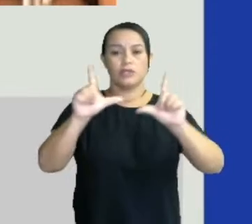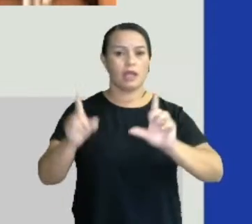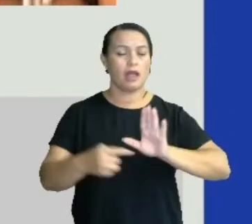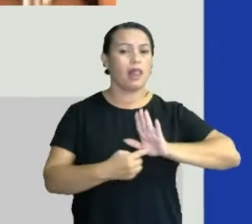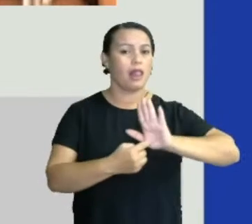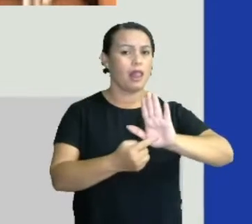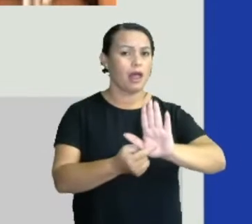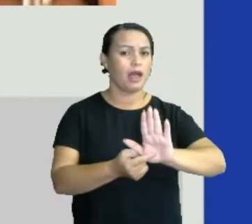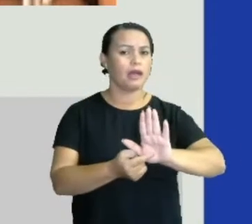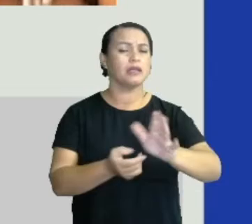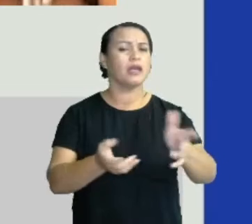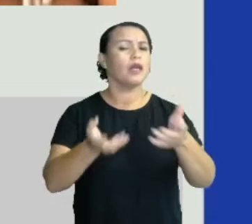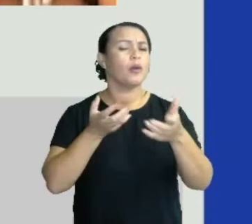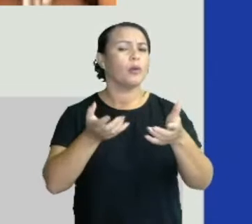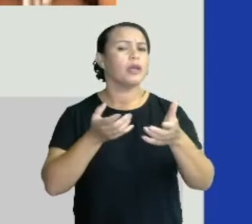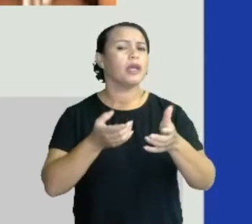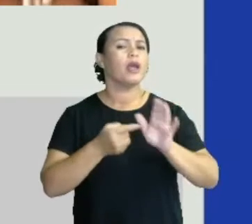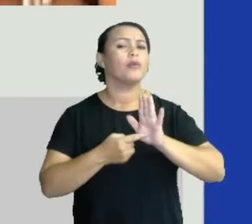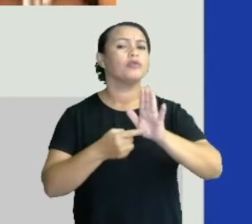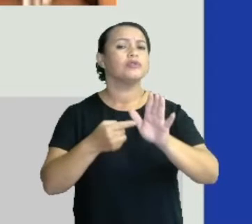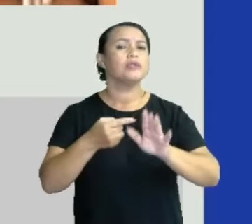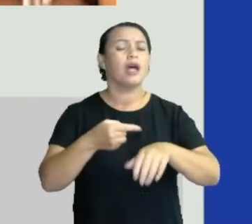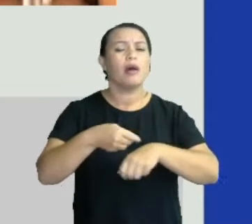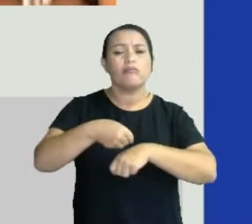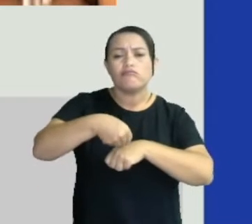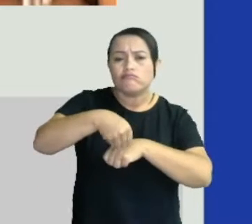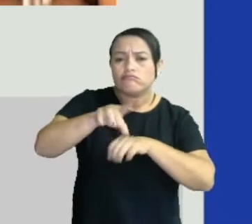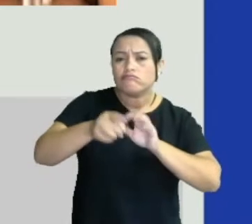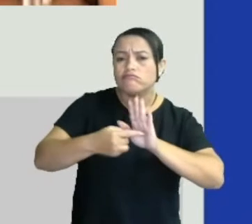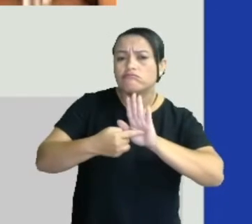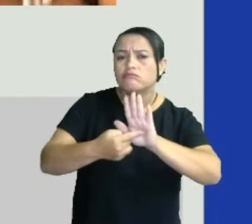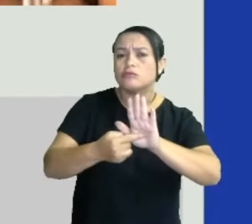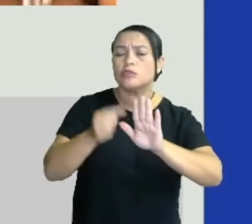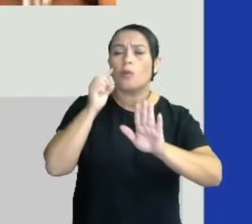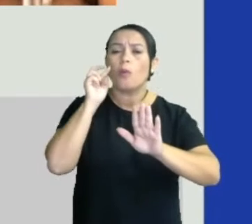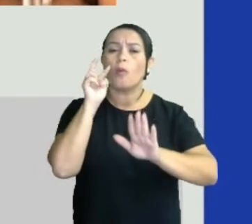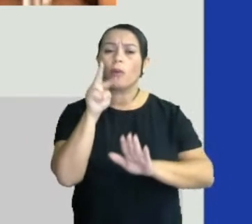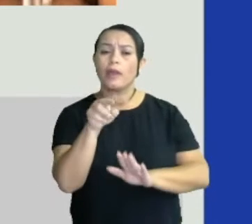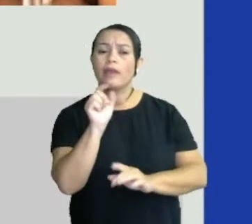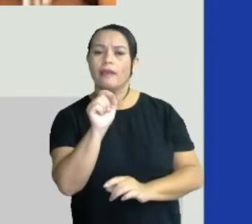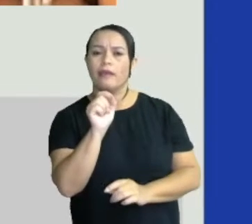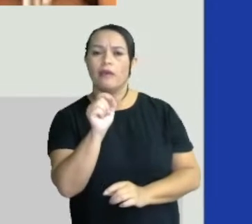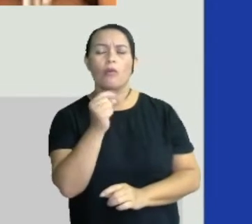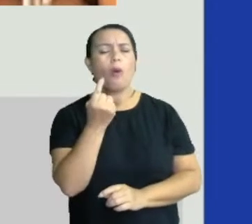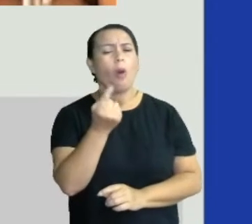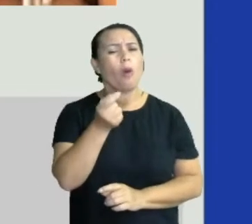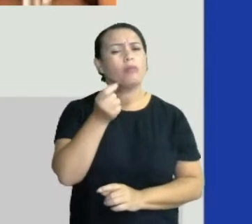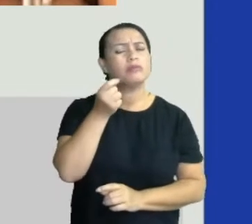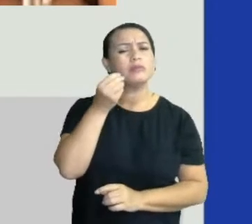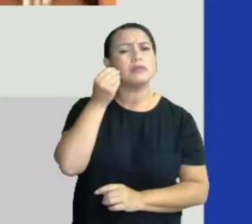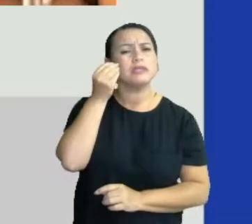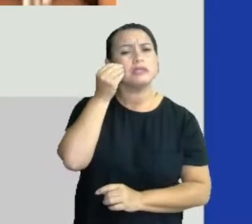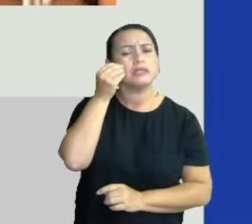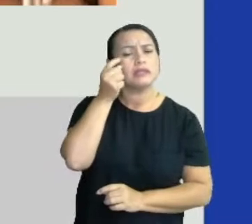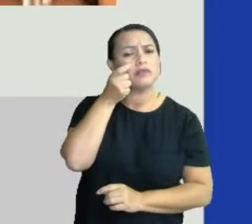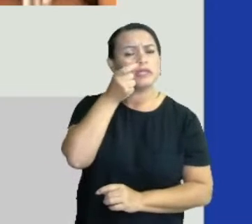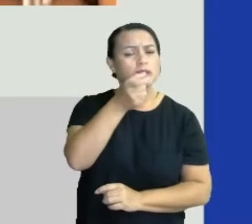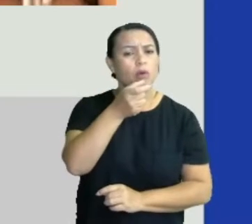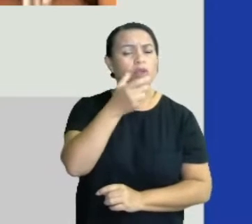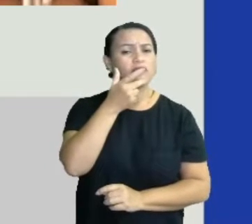aqui, eu quis trazer para vocês uma observação. Quando a gente fala